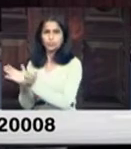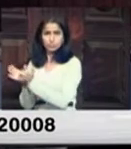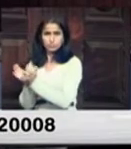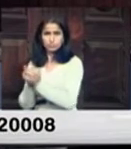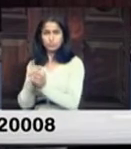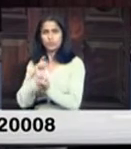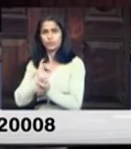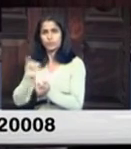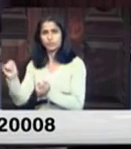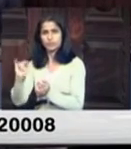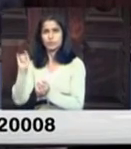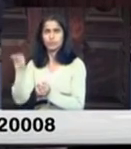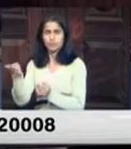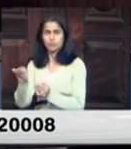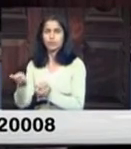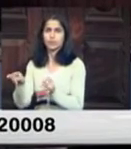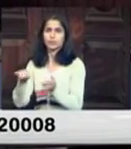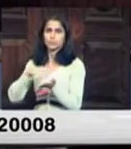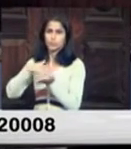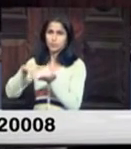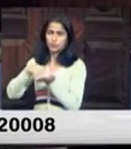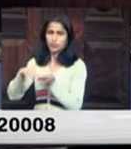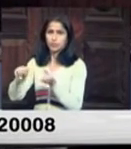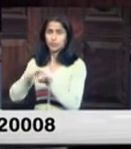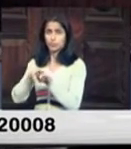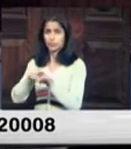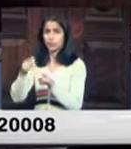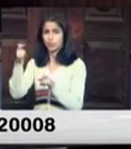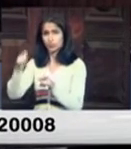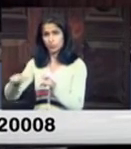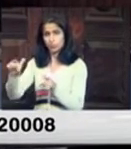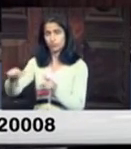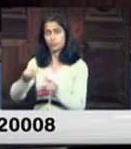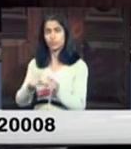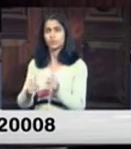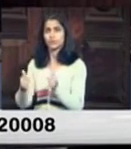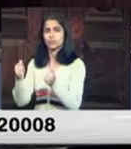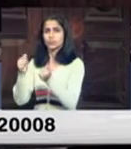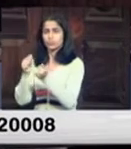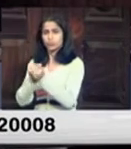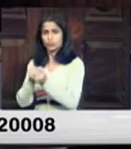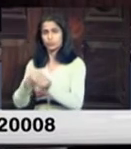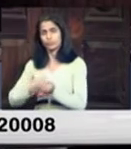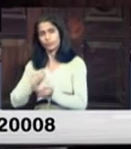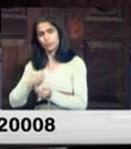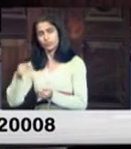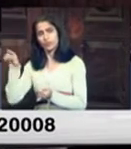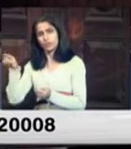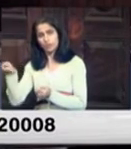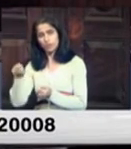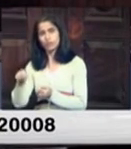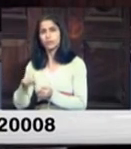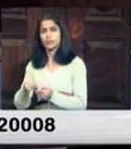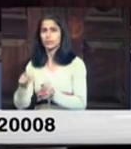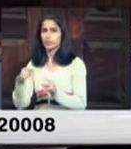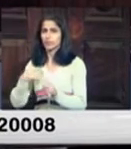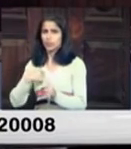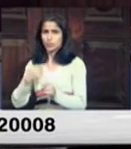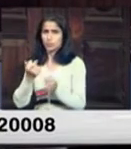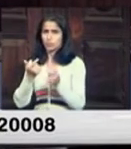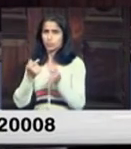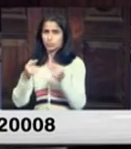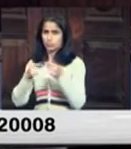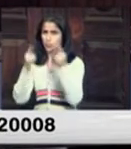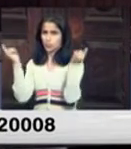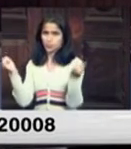para o secretário e para quem estava presente, que eu discordo frontalmente da forma pela qual